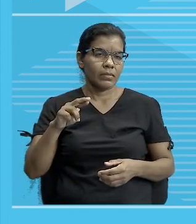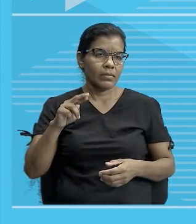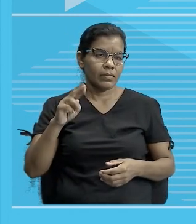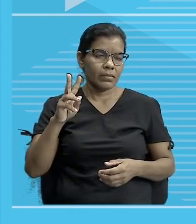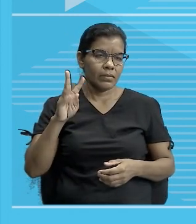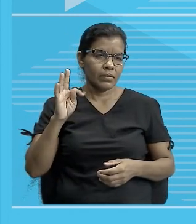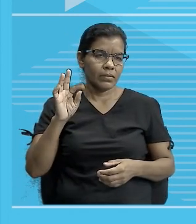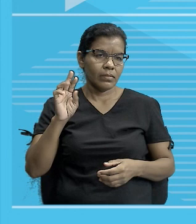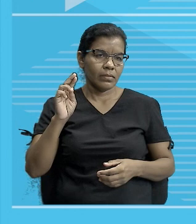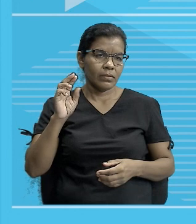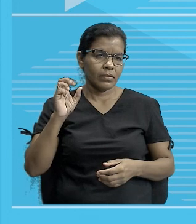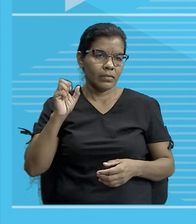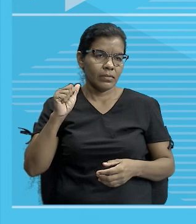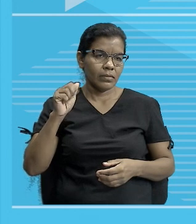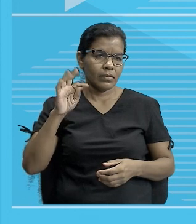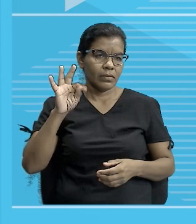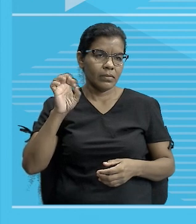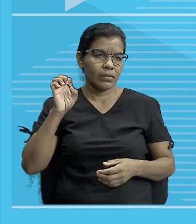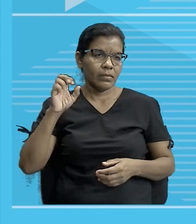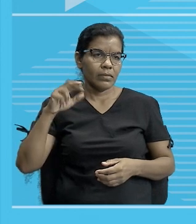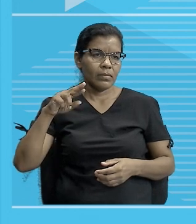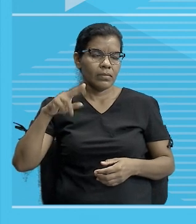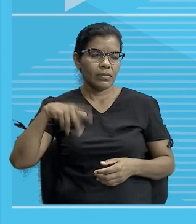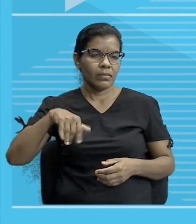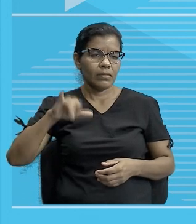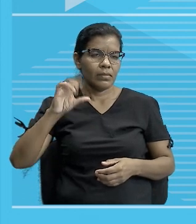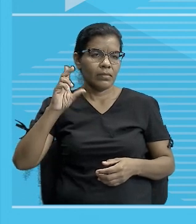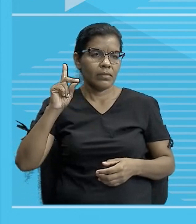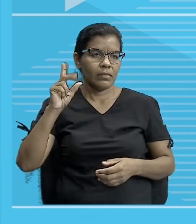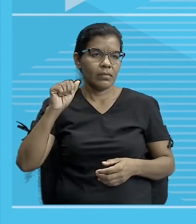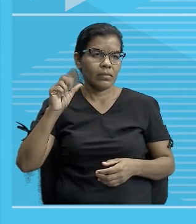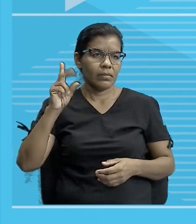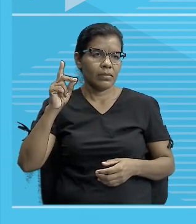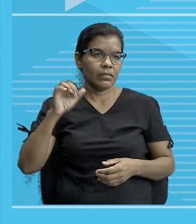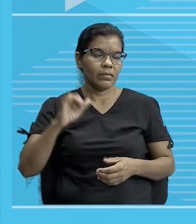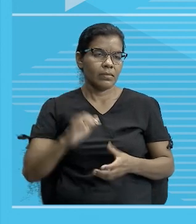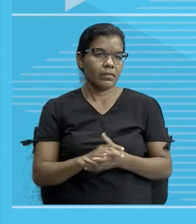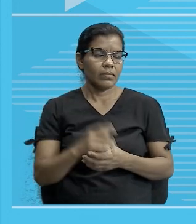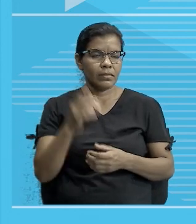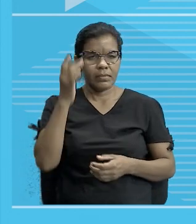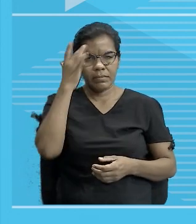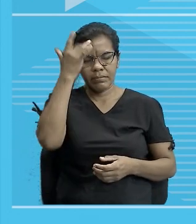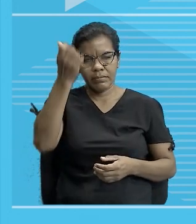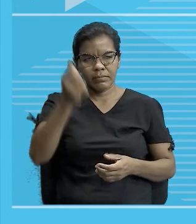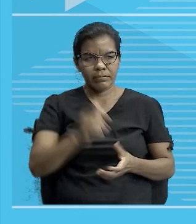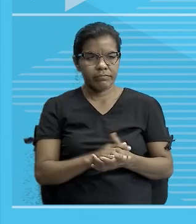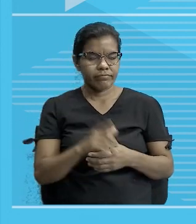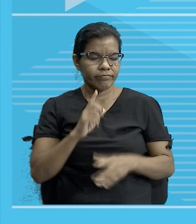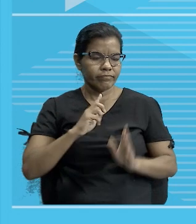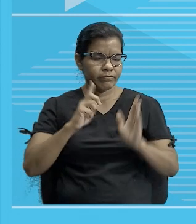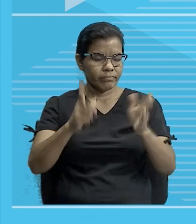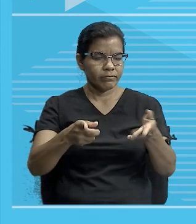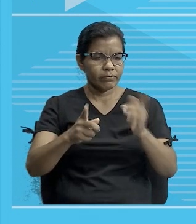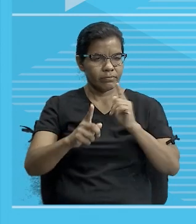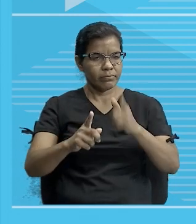e fraternidade. Essa é mais fácil, né? Essa é mais fácil, mais